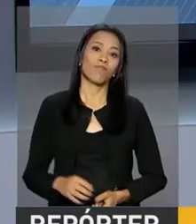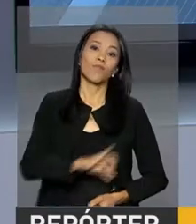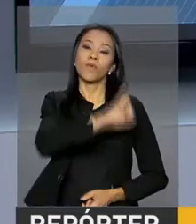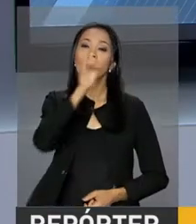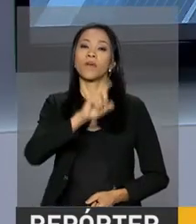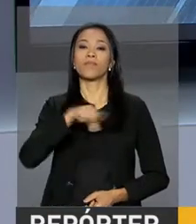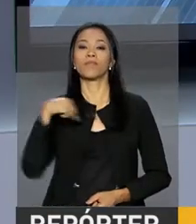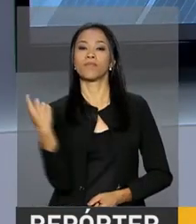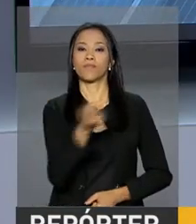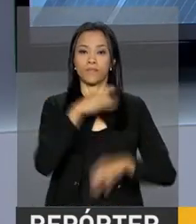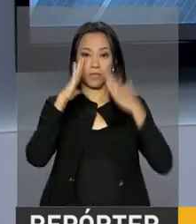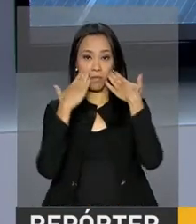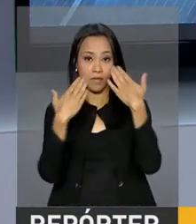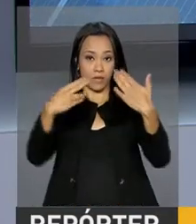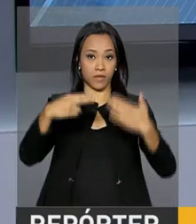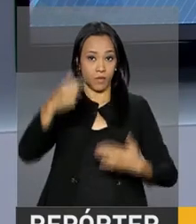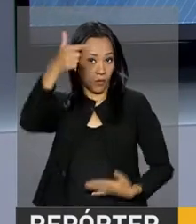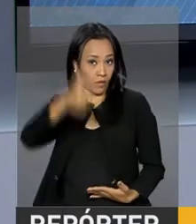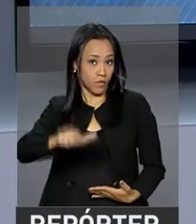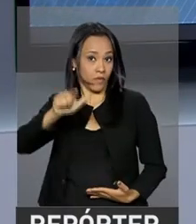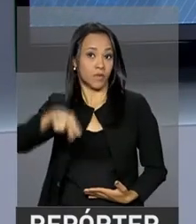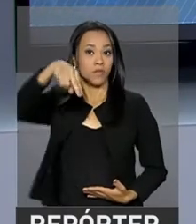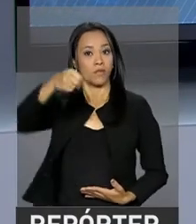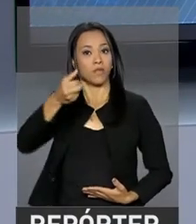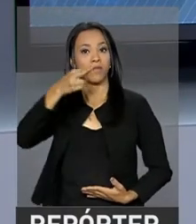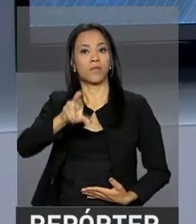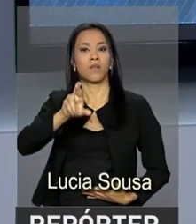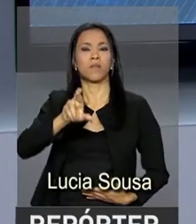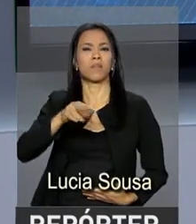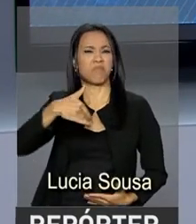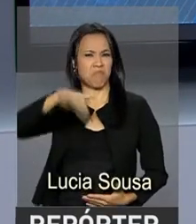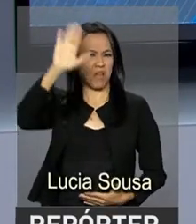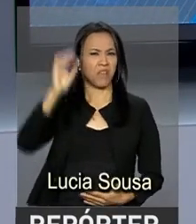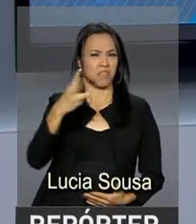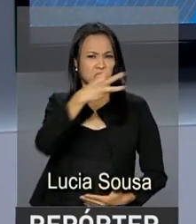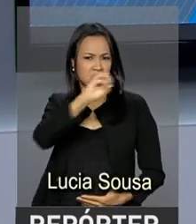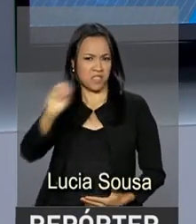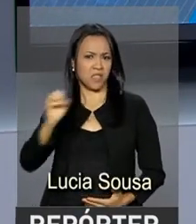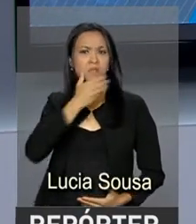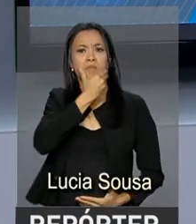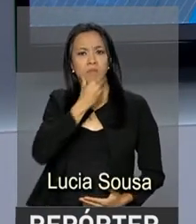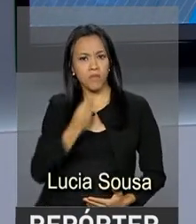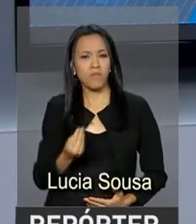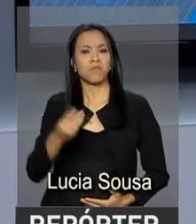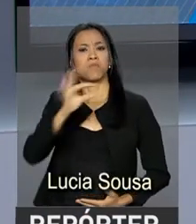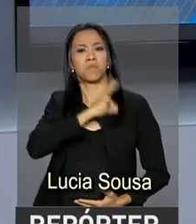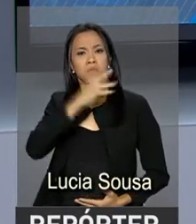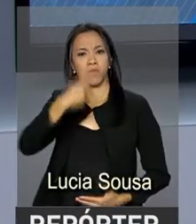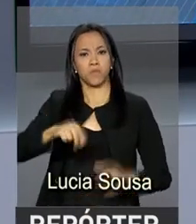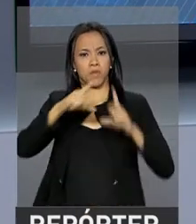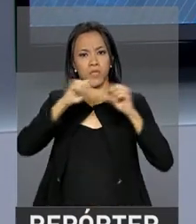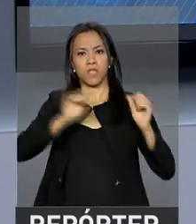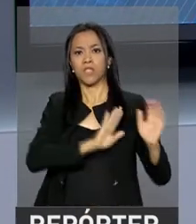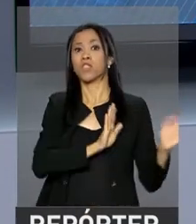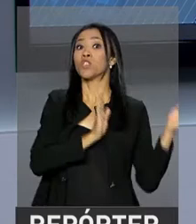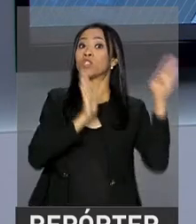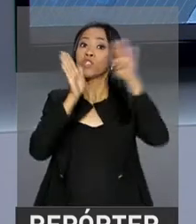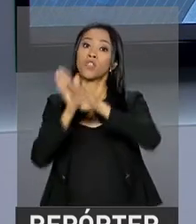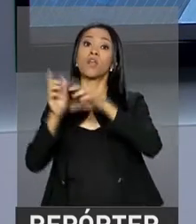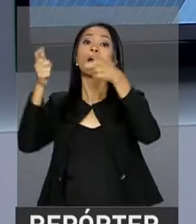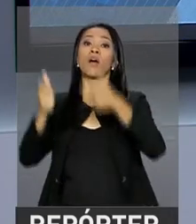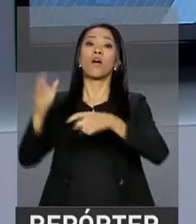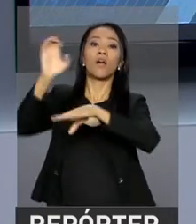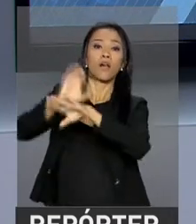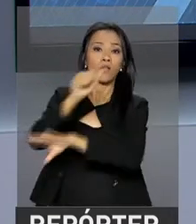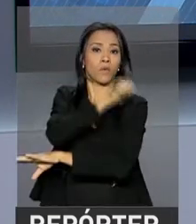Olá, começa agora mais uma edição do Repórter NBR. Mais 300 homens da Força Nacional chegam hoje ao Rio de Janeiro para ajudar